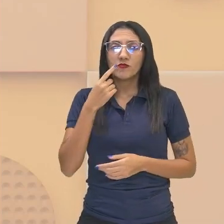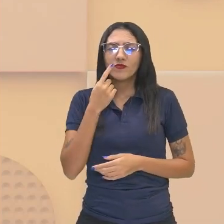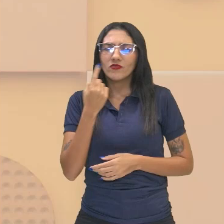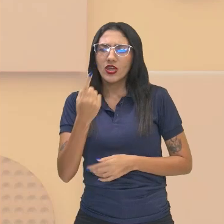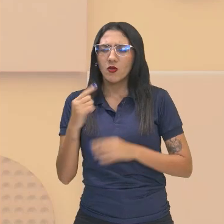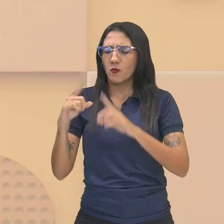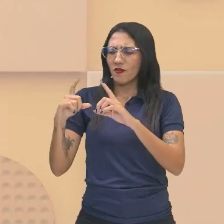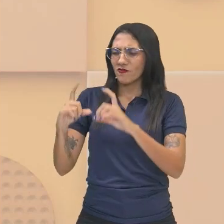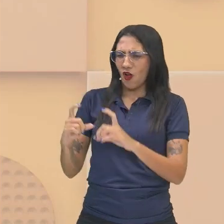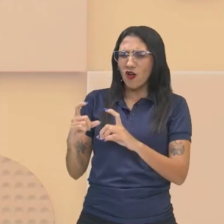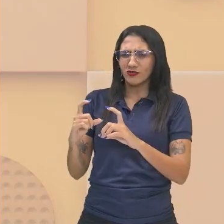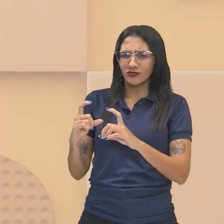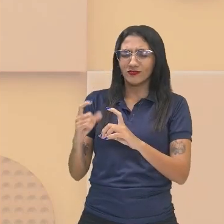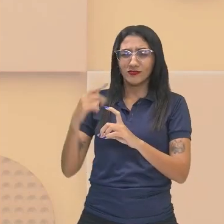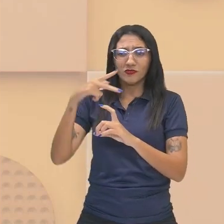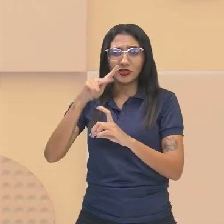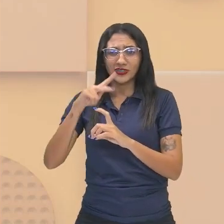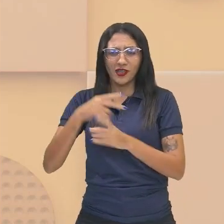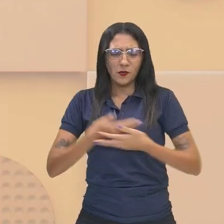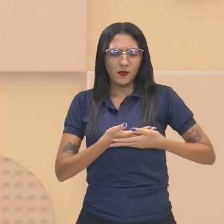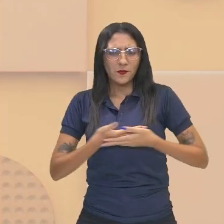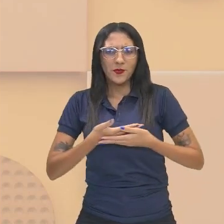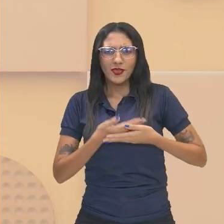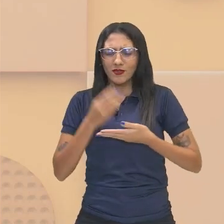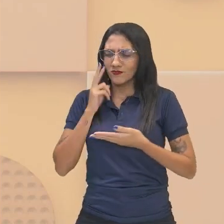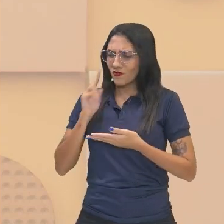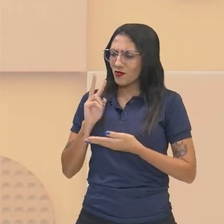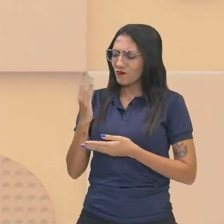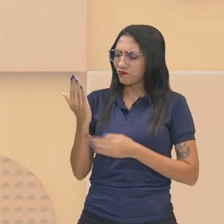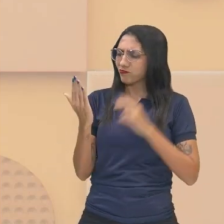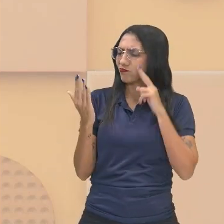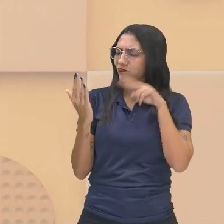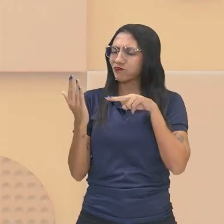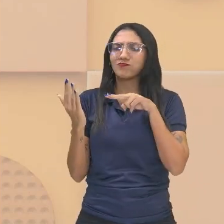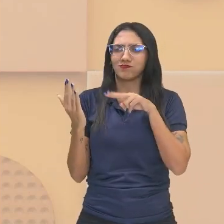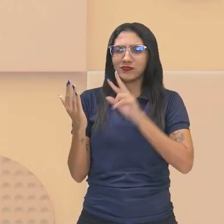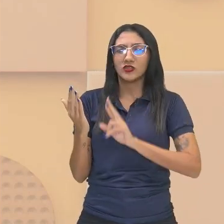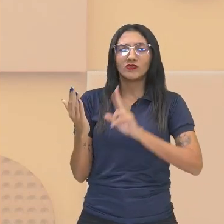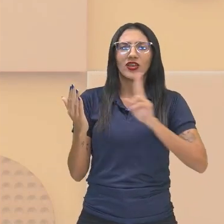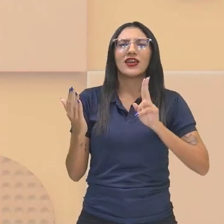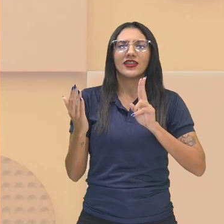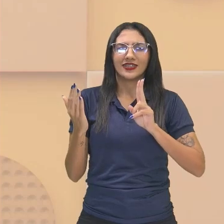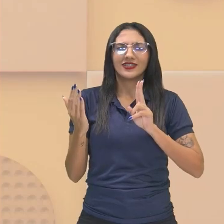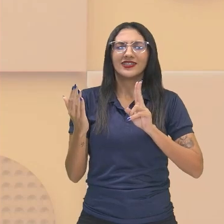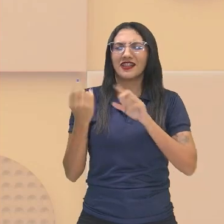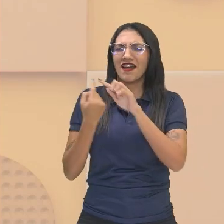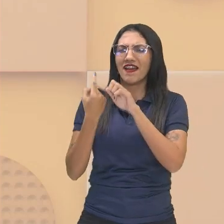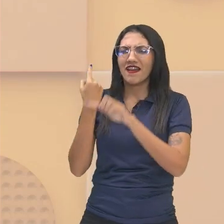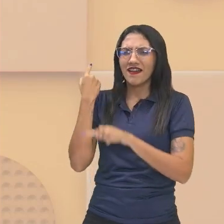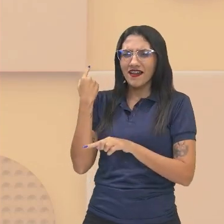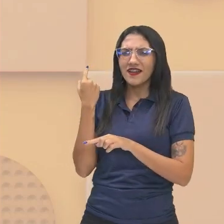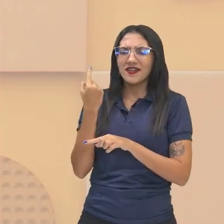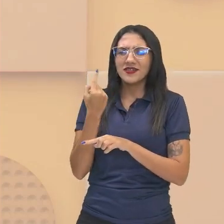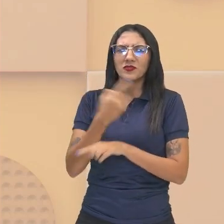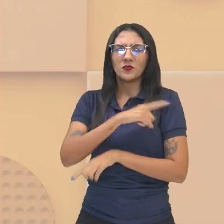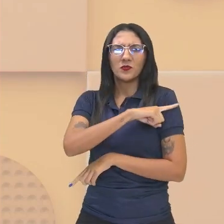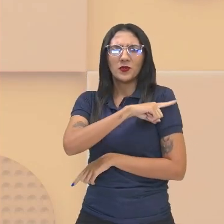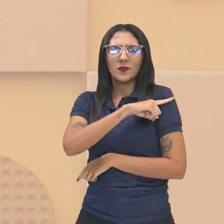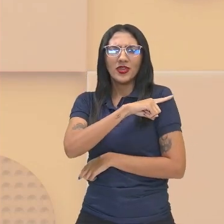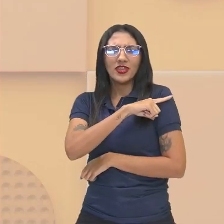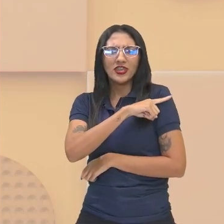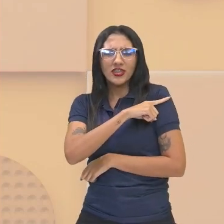crianças, quando eram bebês, né, eram de um jeito. Então, quando começaram a estudar lá na primeira série, já tinham